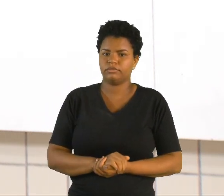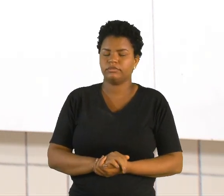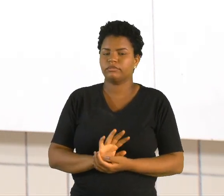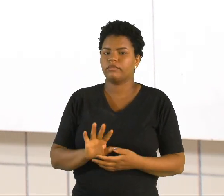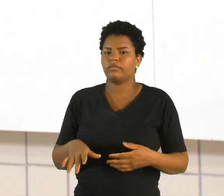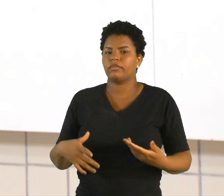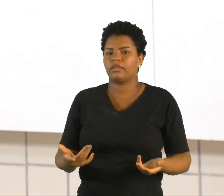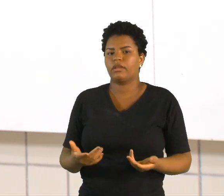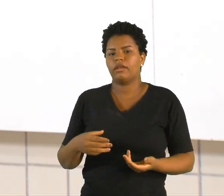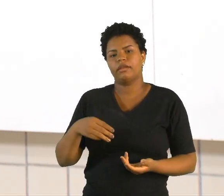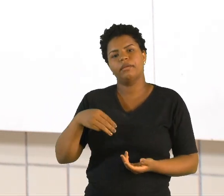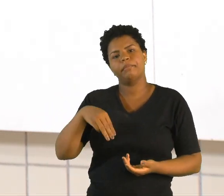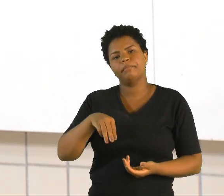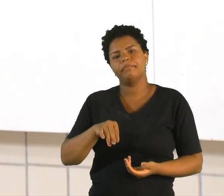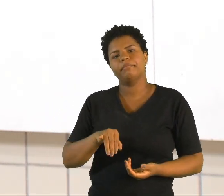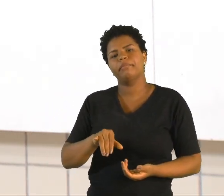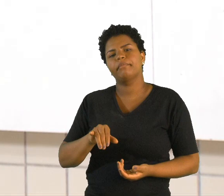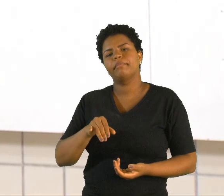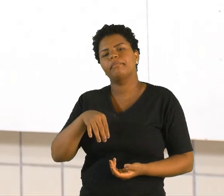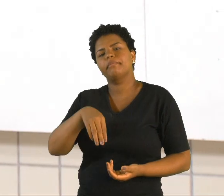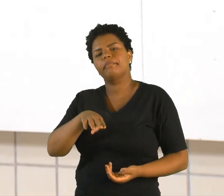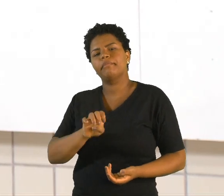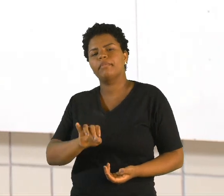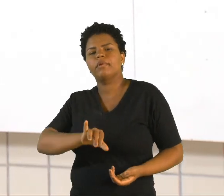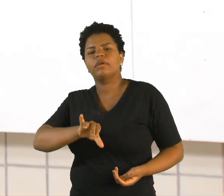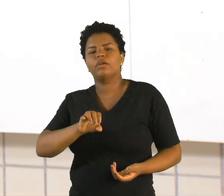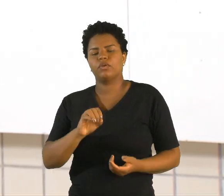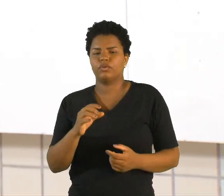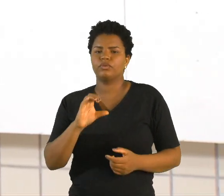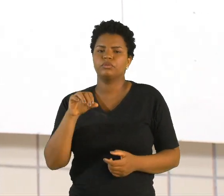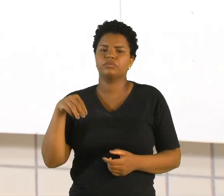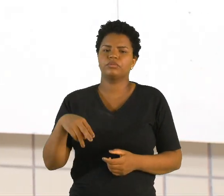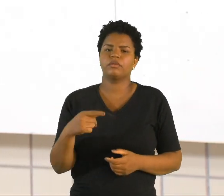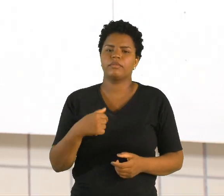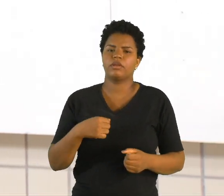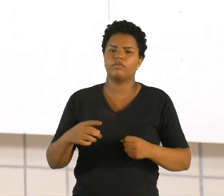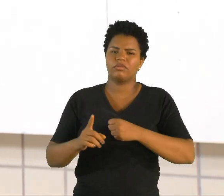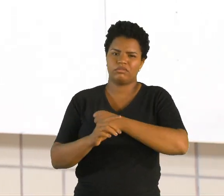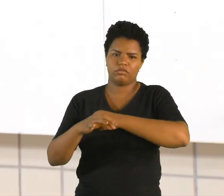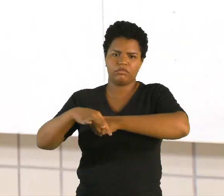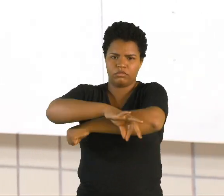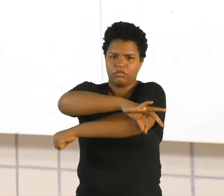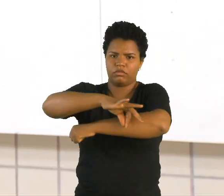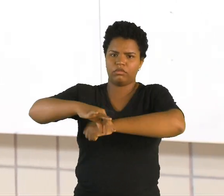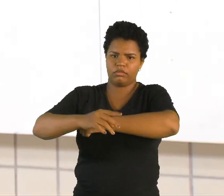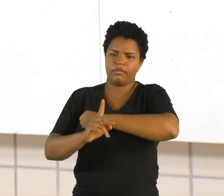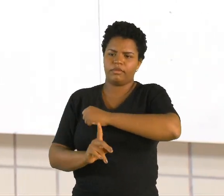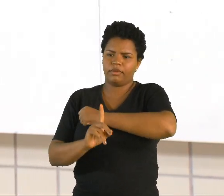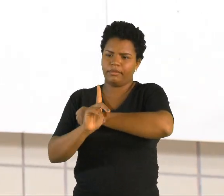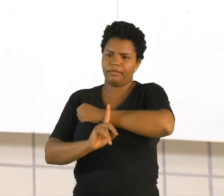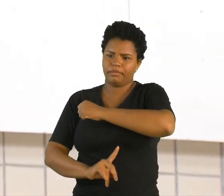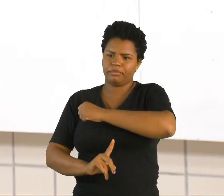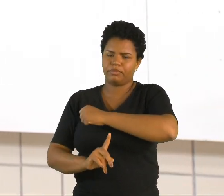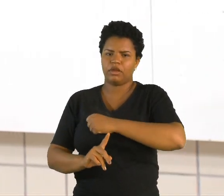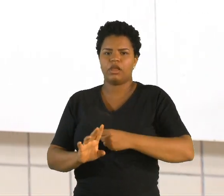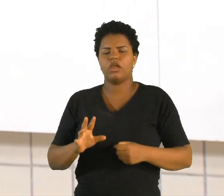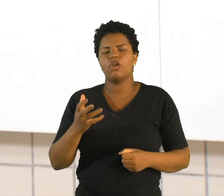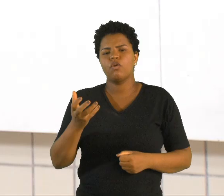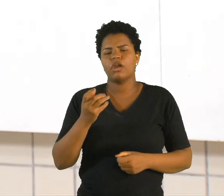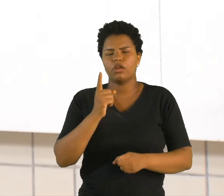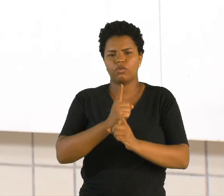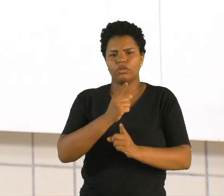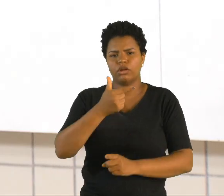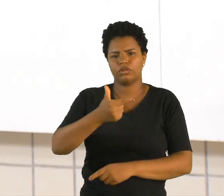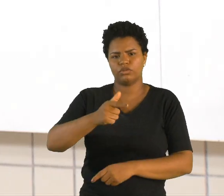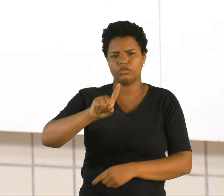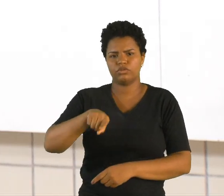é meio centímetro. Se eu quero marcar numa régua 2 centímetros e meio.